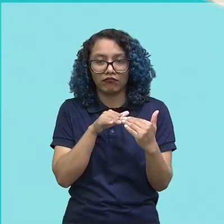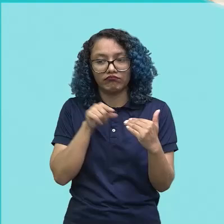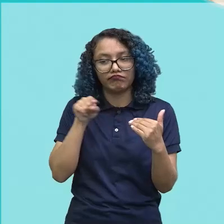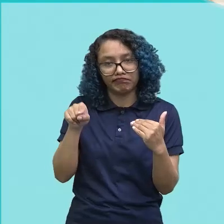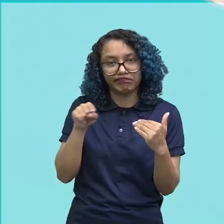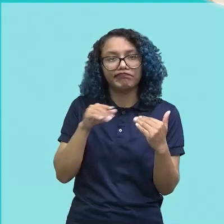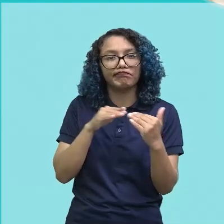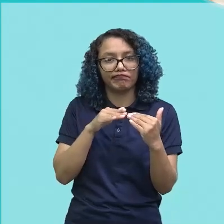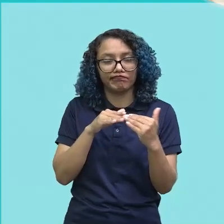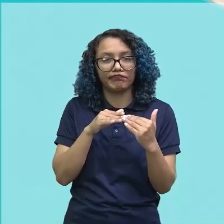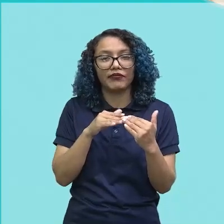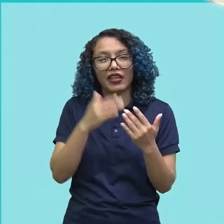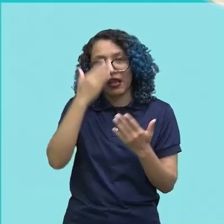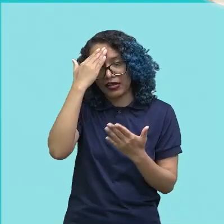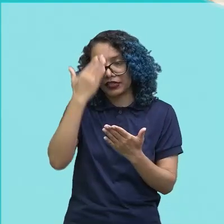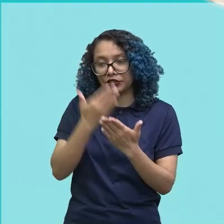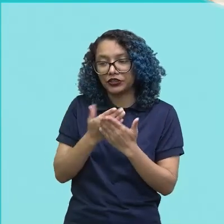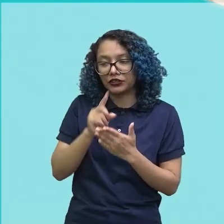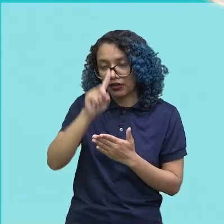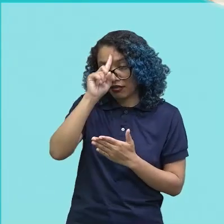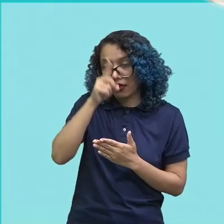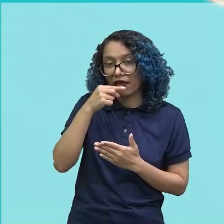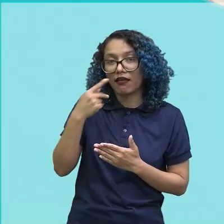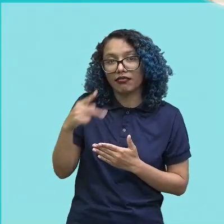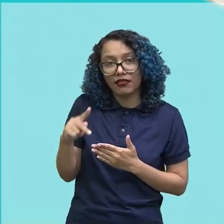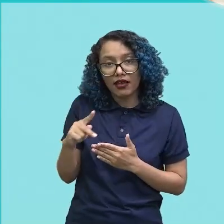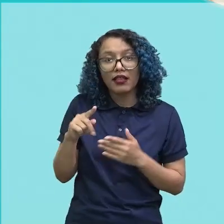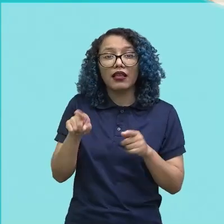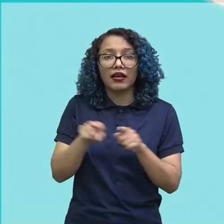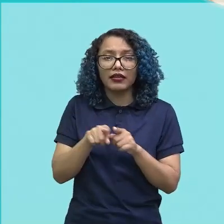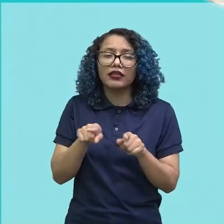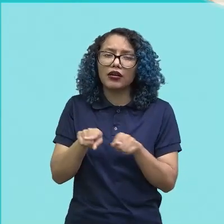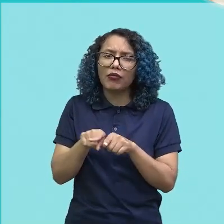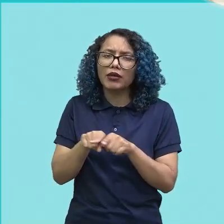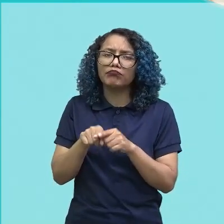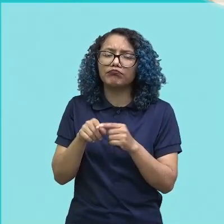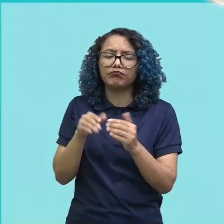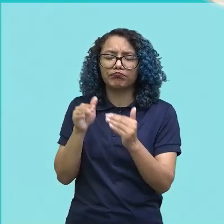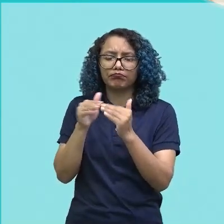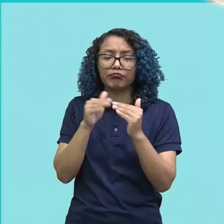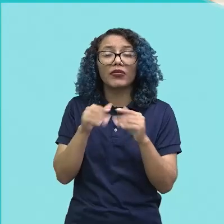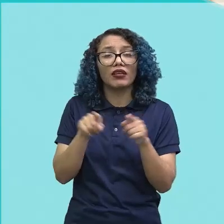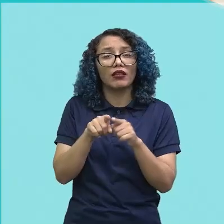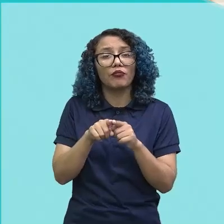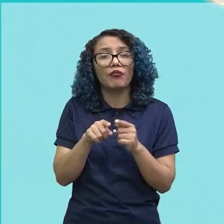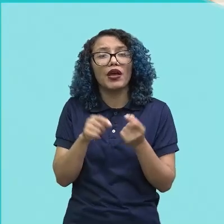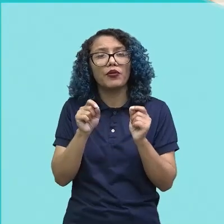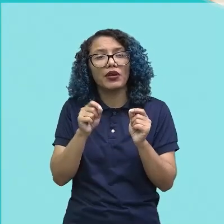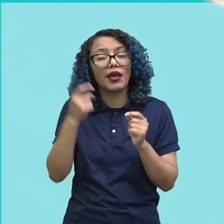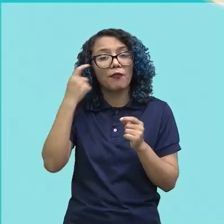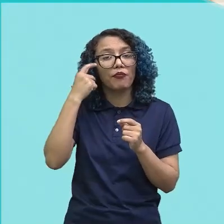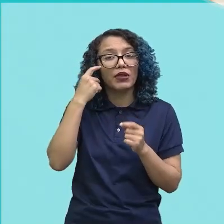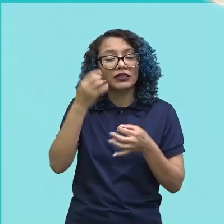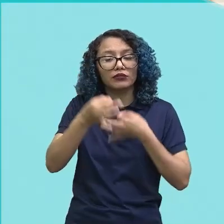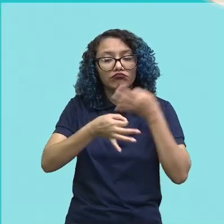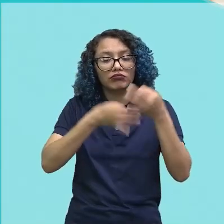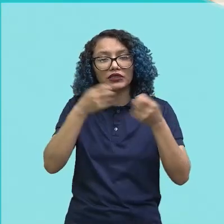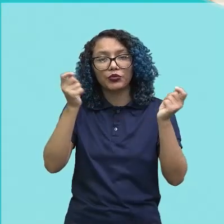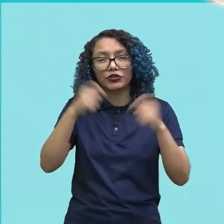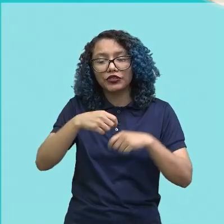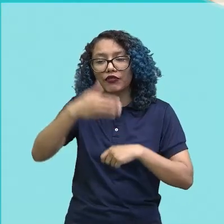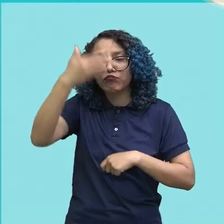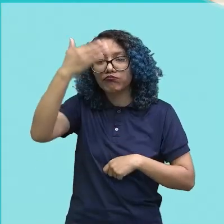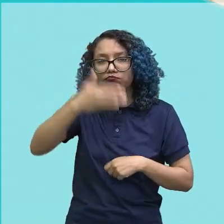você acredita na ideia da outra pessoa e partilha essa ideia e, claro, busca argumentos também para validar, para